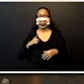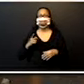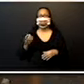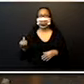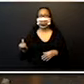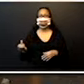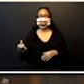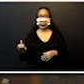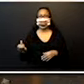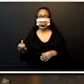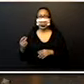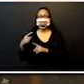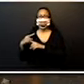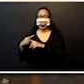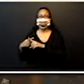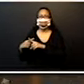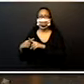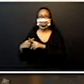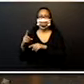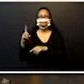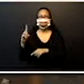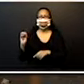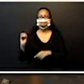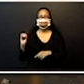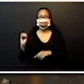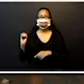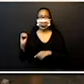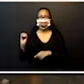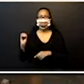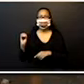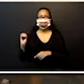6 vezes 10.